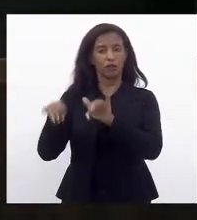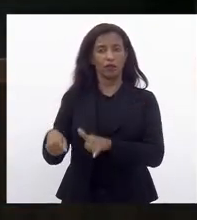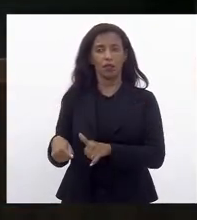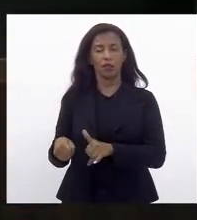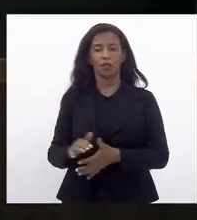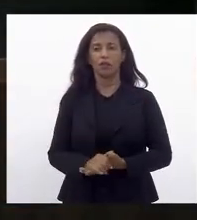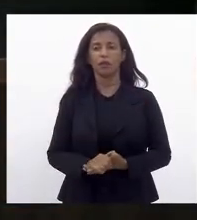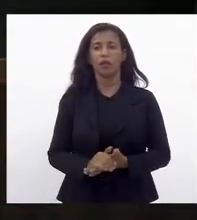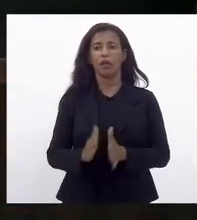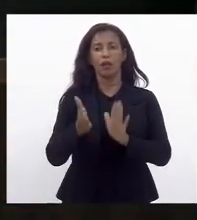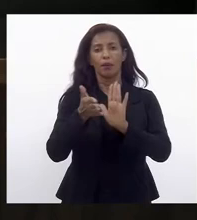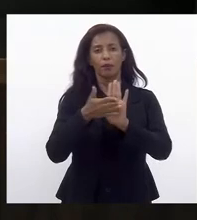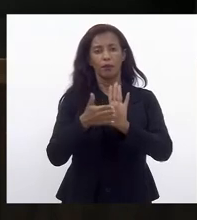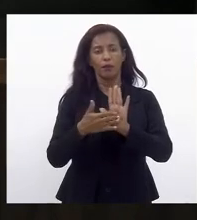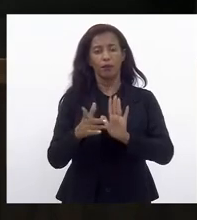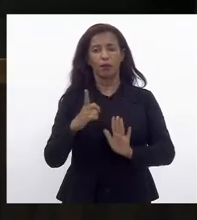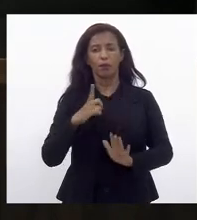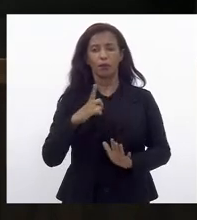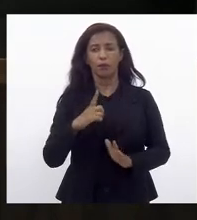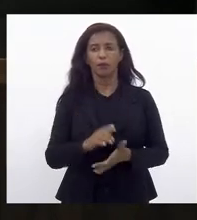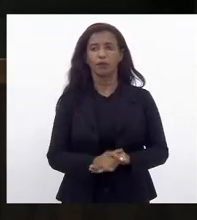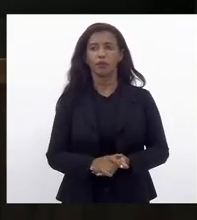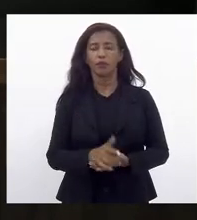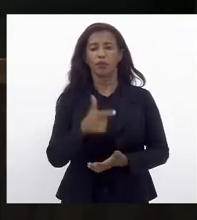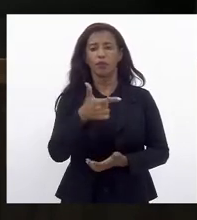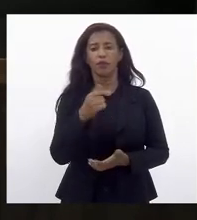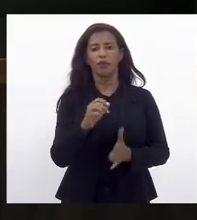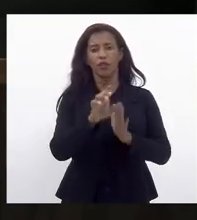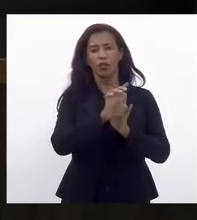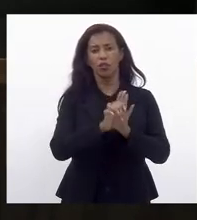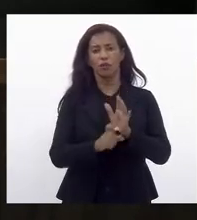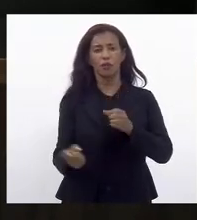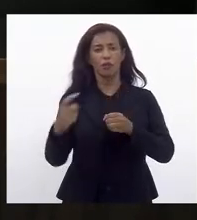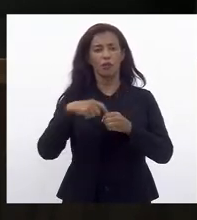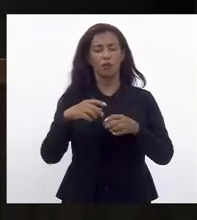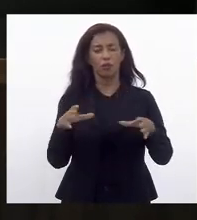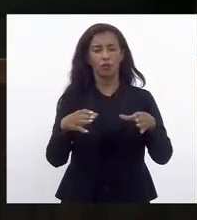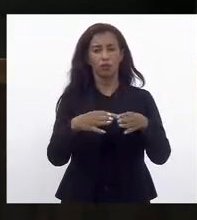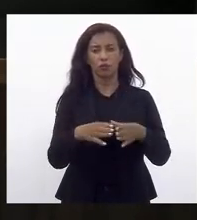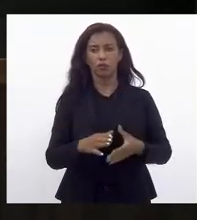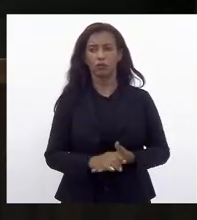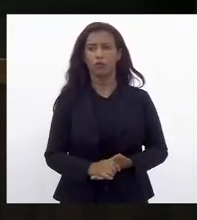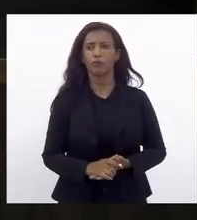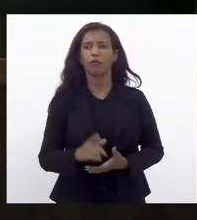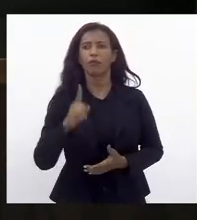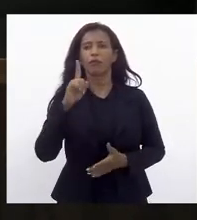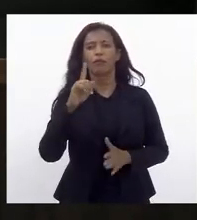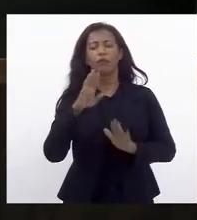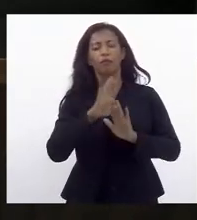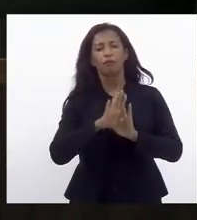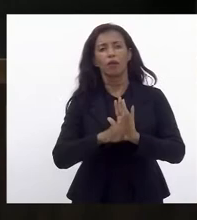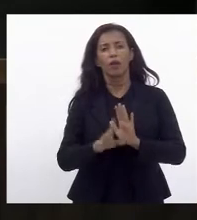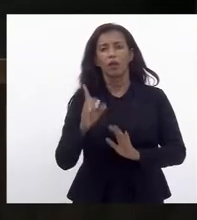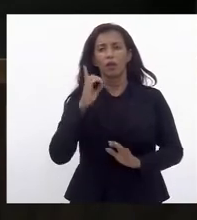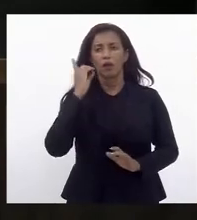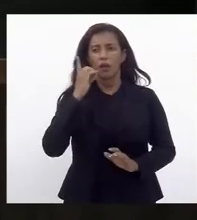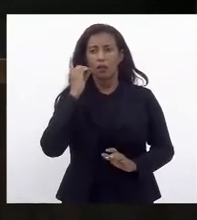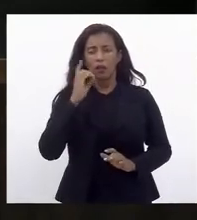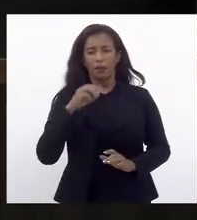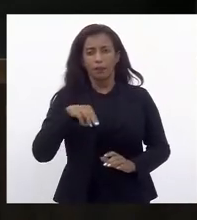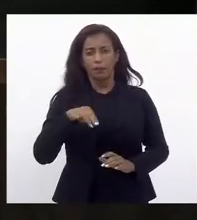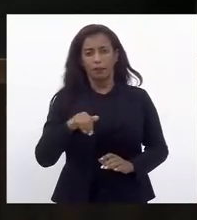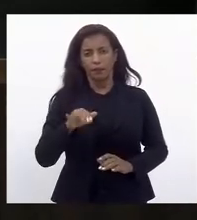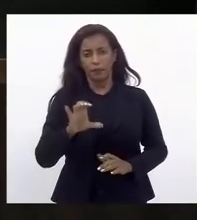presente proposta recebeu 20 emendas e retorna às comissões. Questão de ordem, deputado